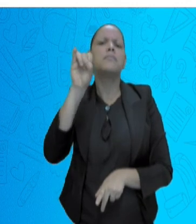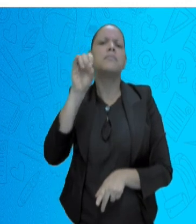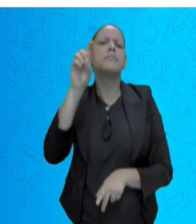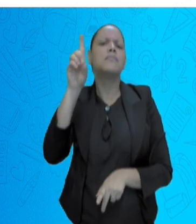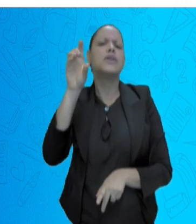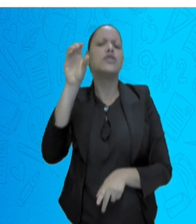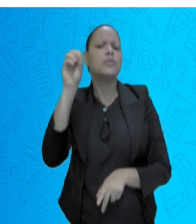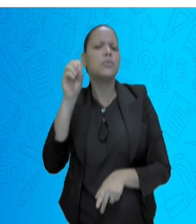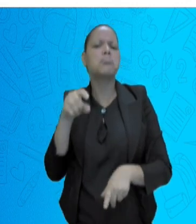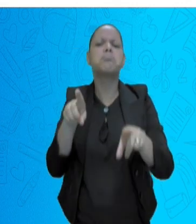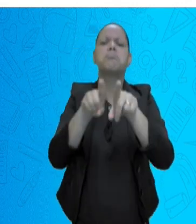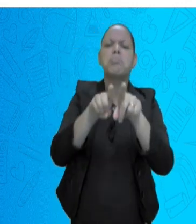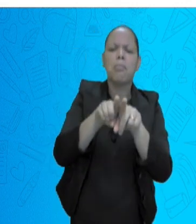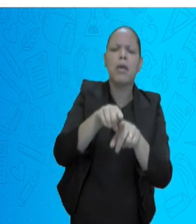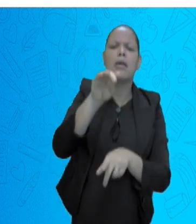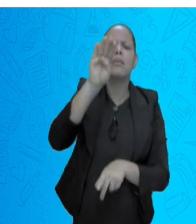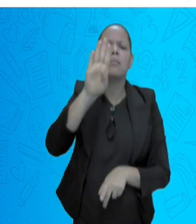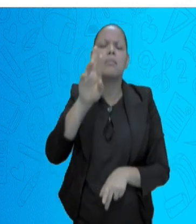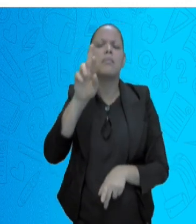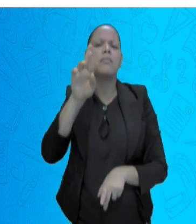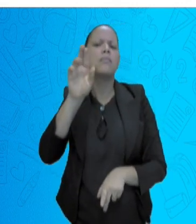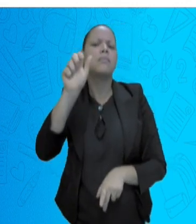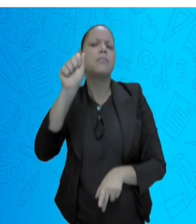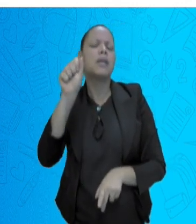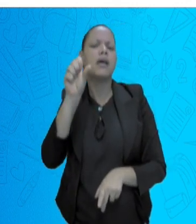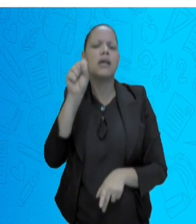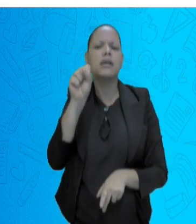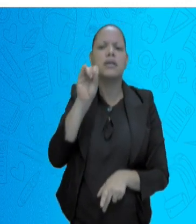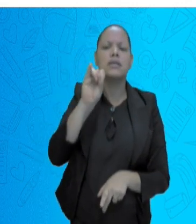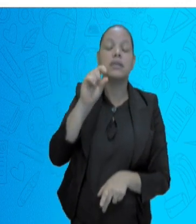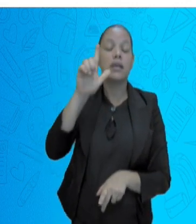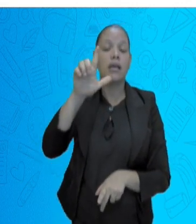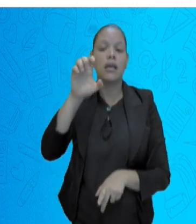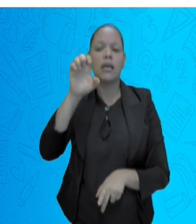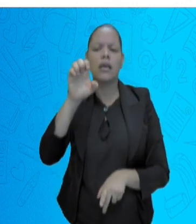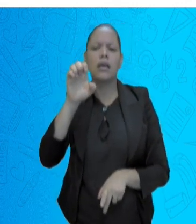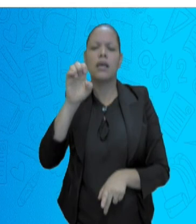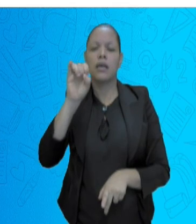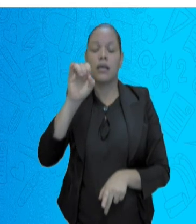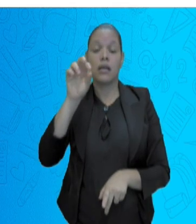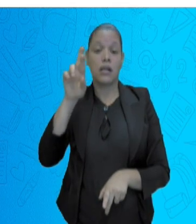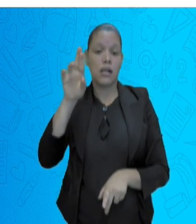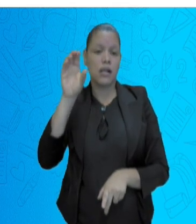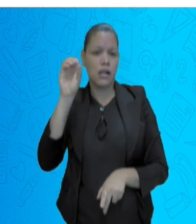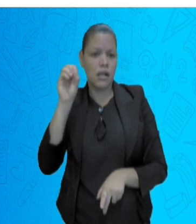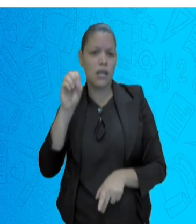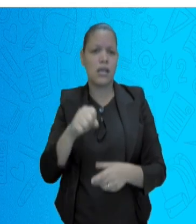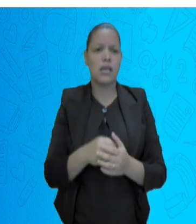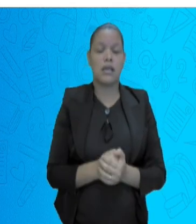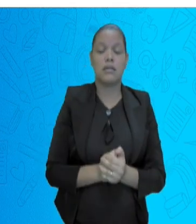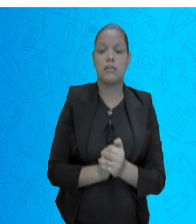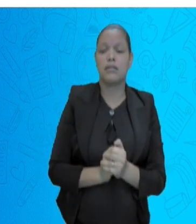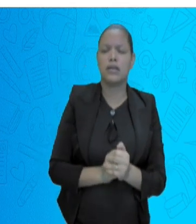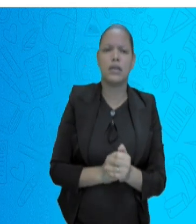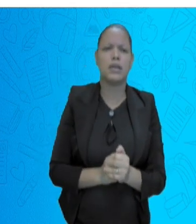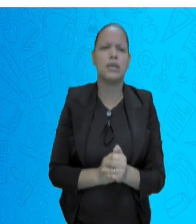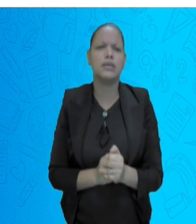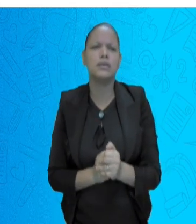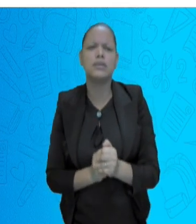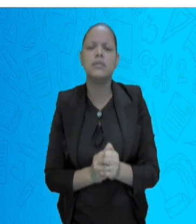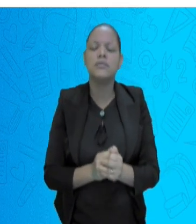Brasileiro, adjetivo. E músculo, círculo. Agora nós